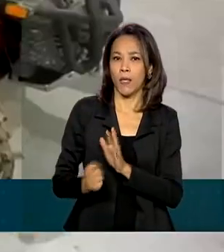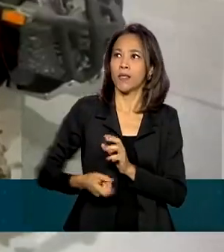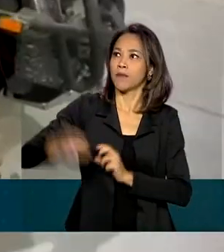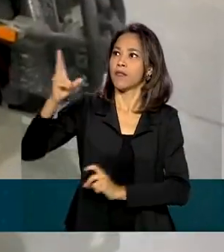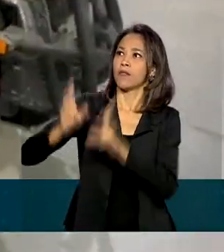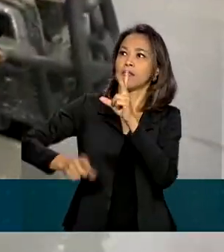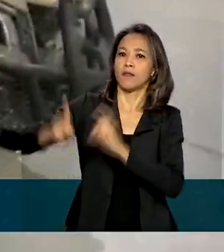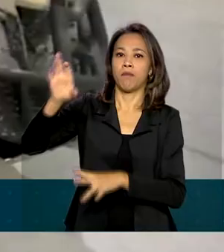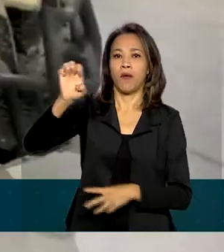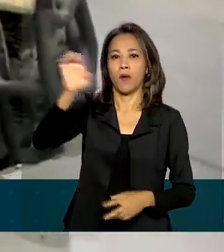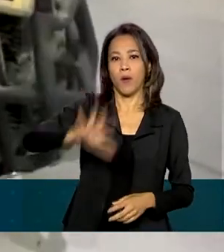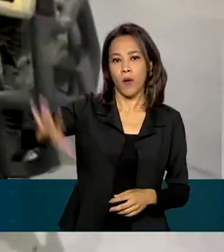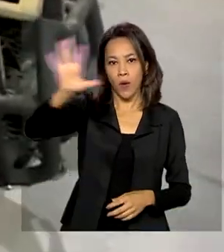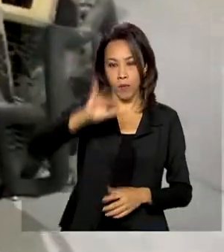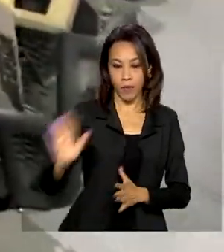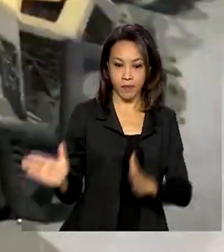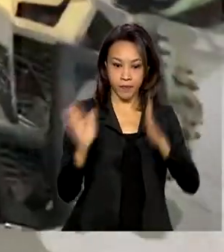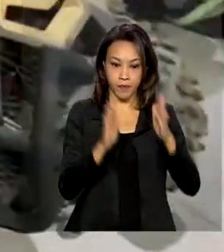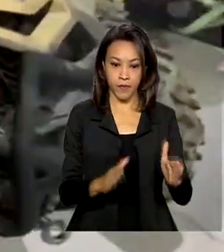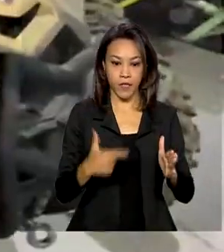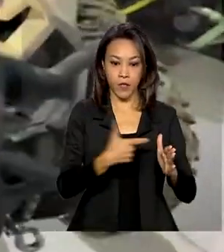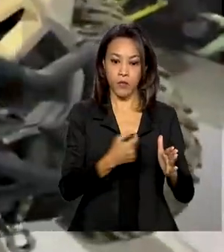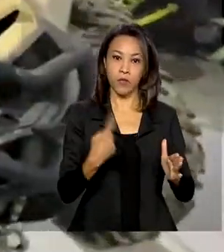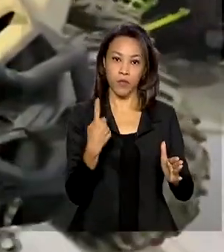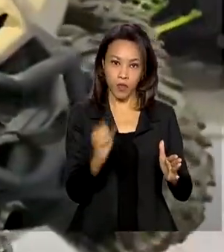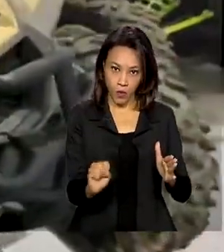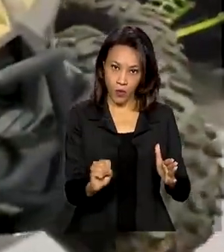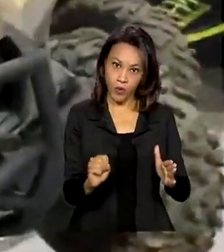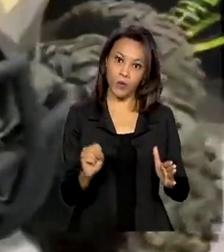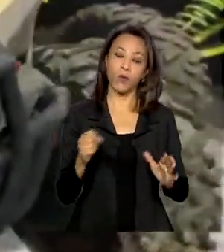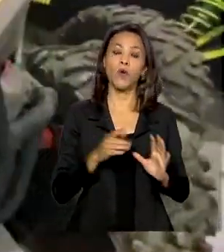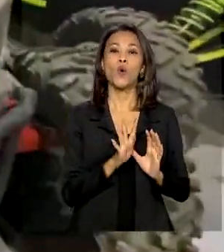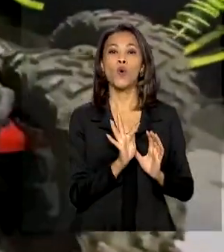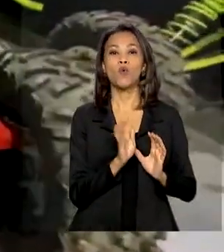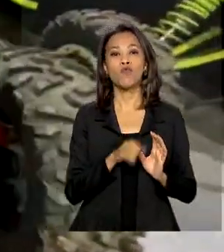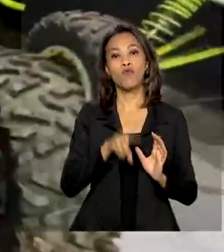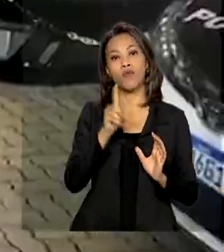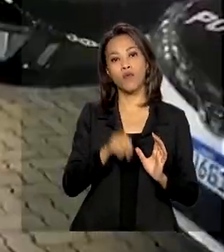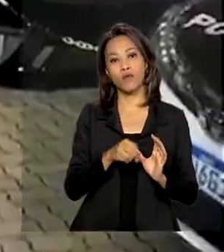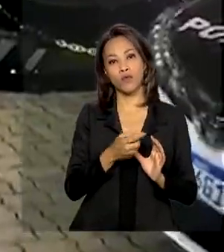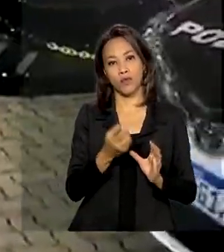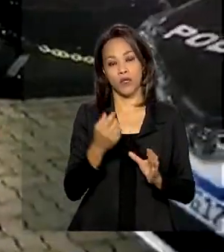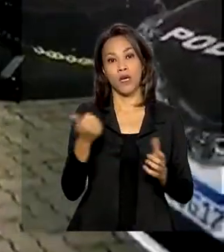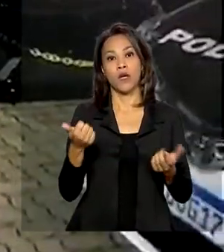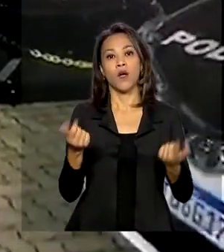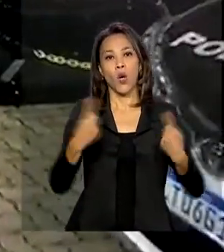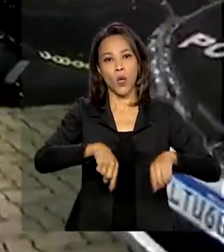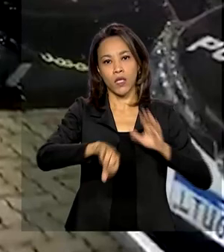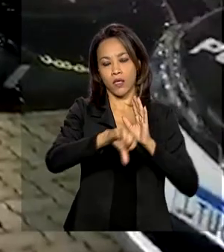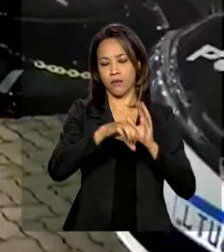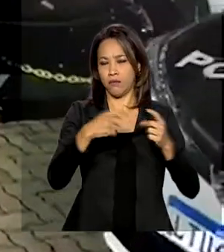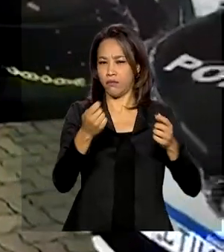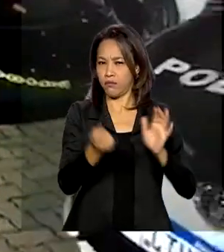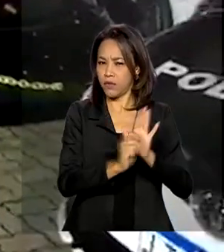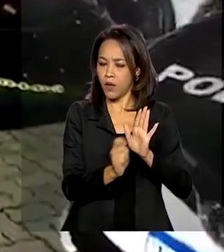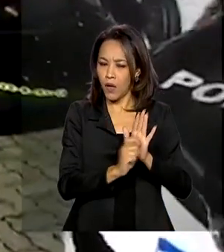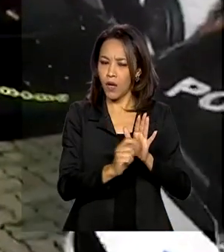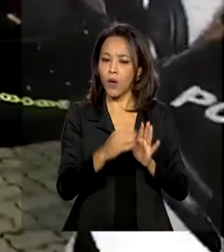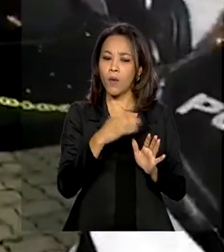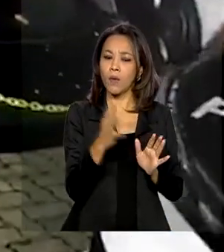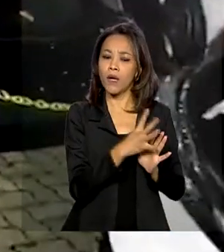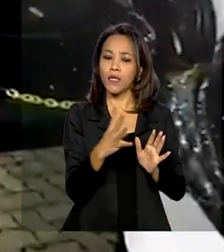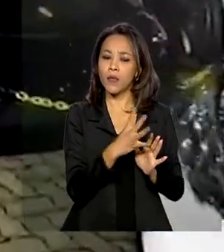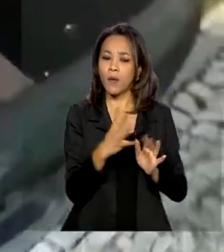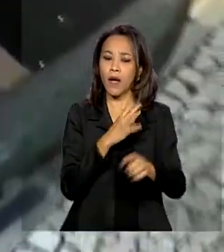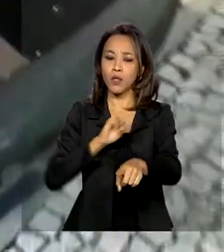Europa. Em 2018, o Fundo Nacional Antidrogas arrecadou 44 milhões de reais nos